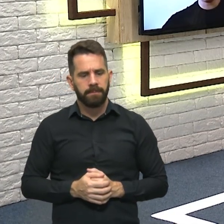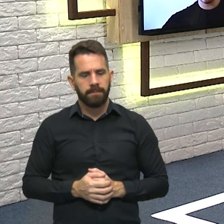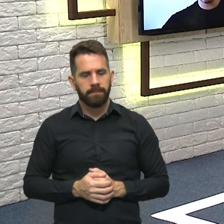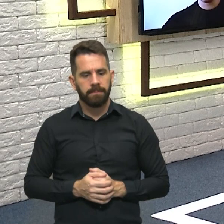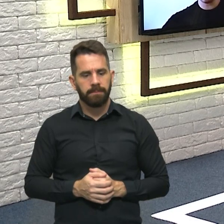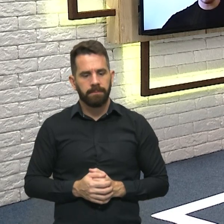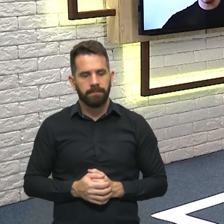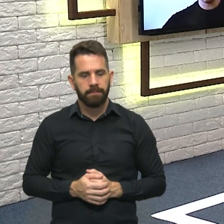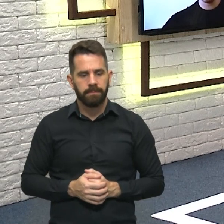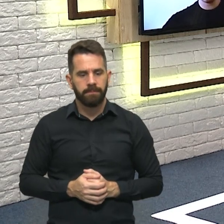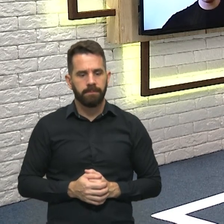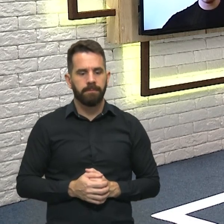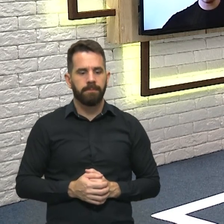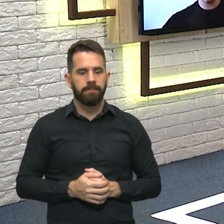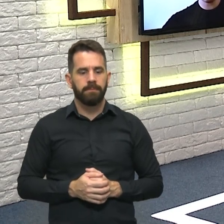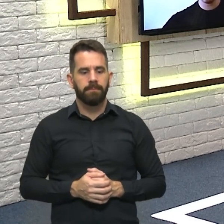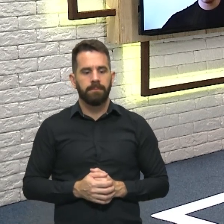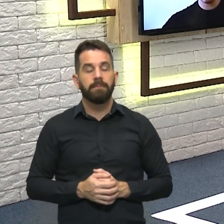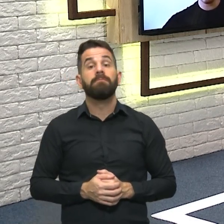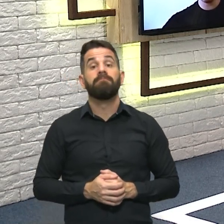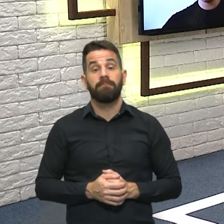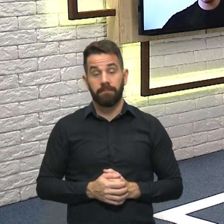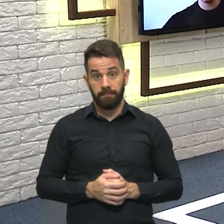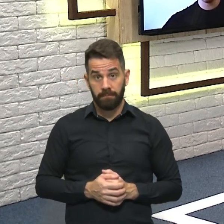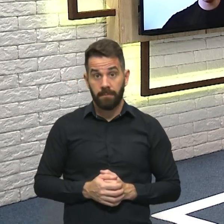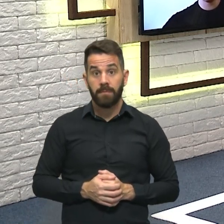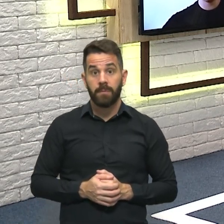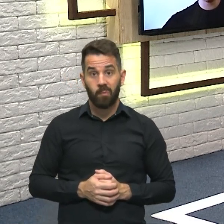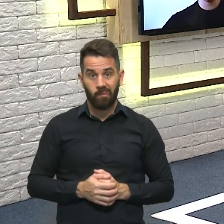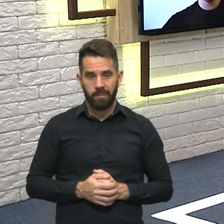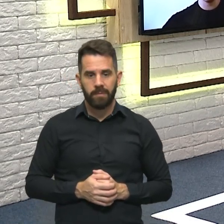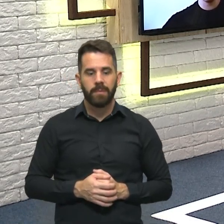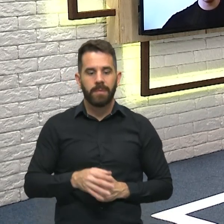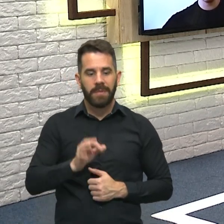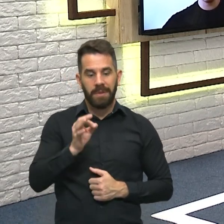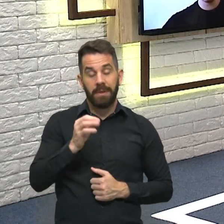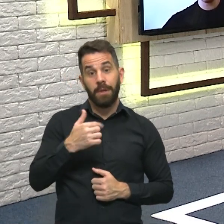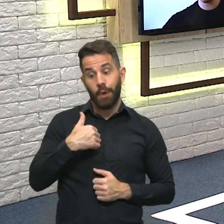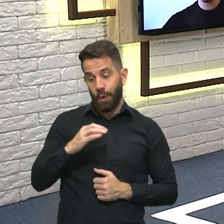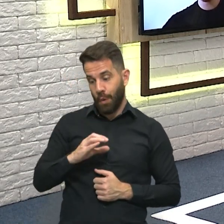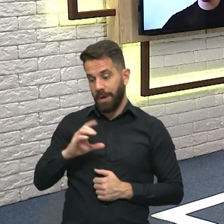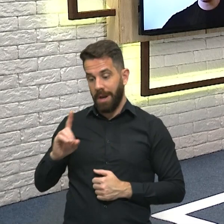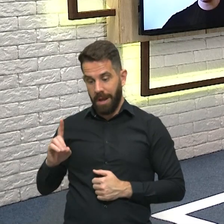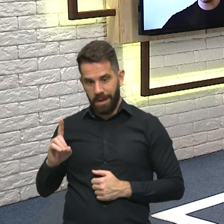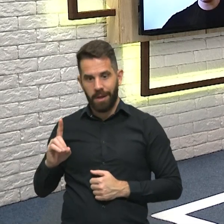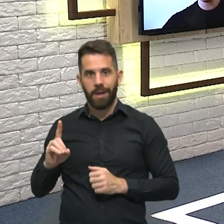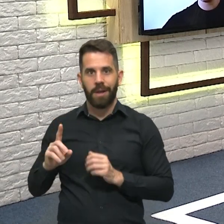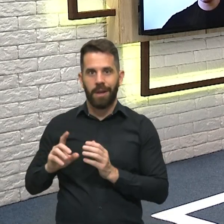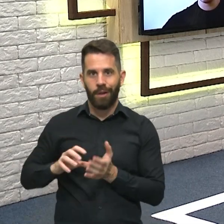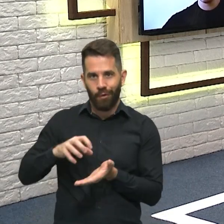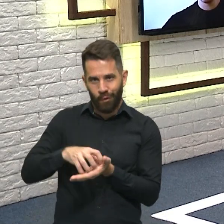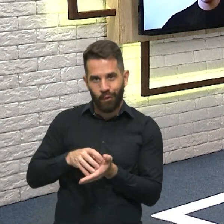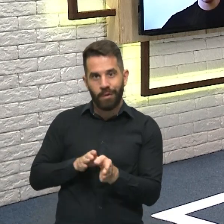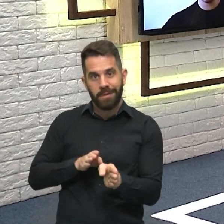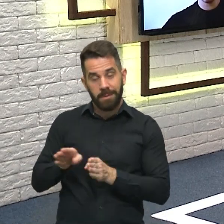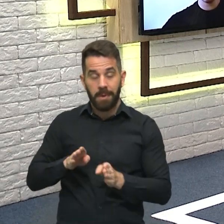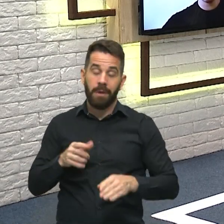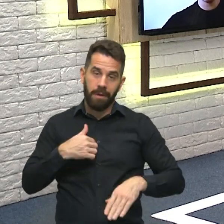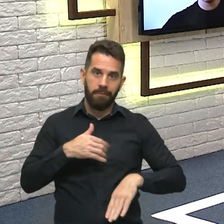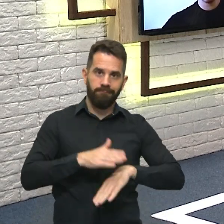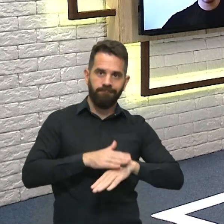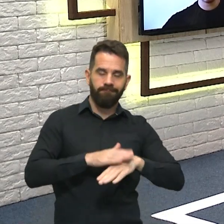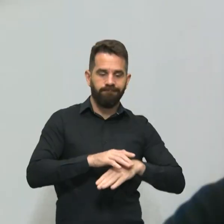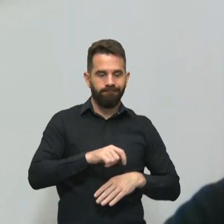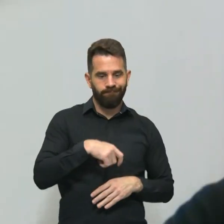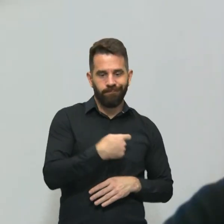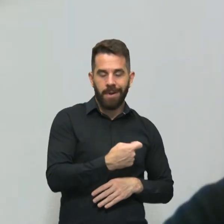Tá ótimo. Só fazendo lembrar, além de coordenador do núcleo, eu também sou uma pessoa com deficiência.